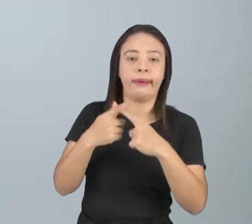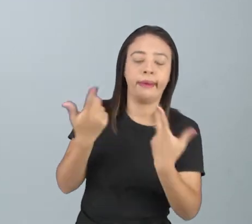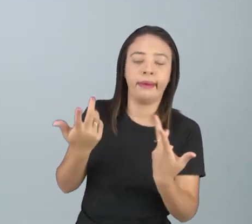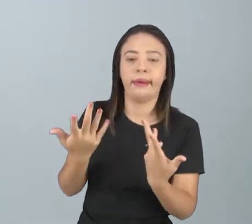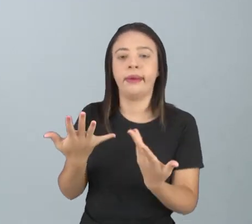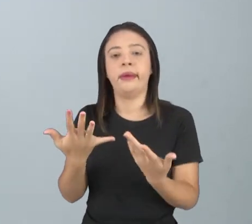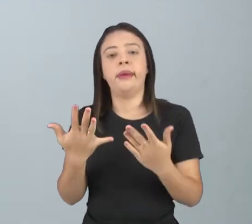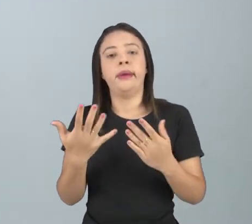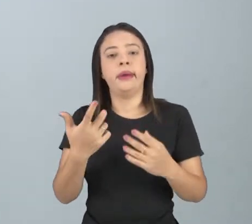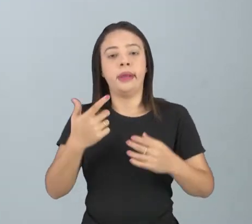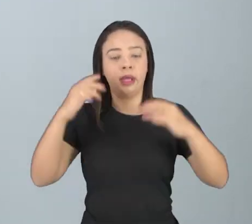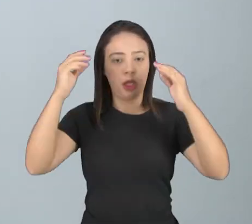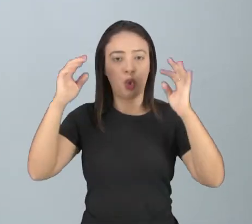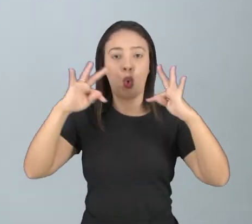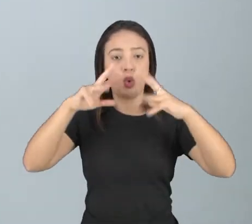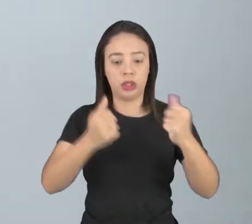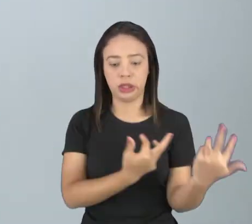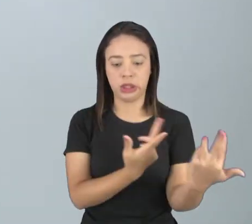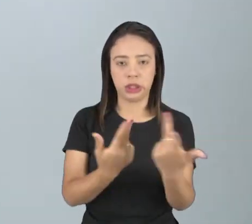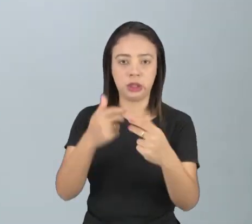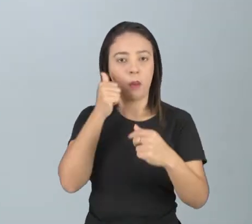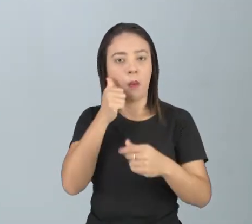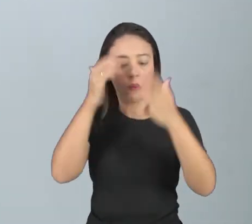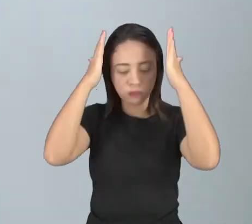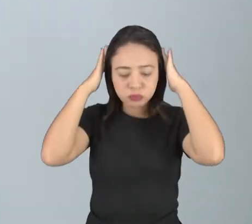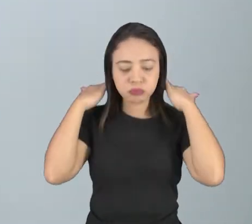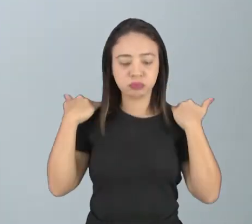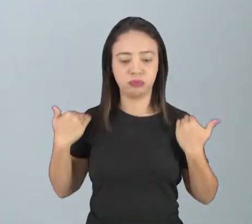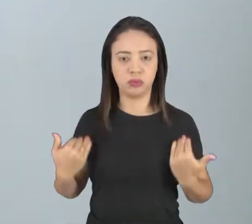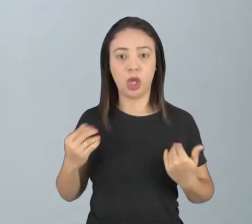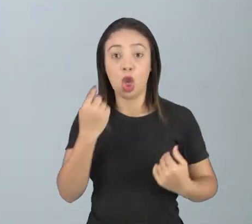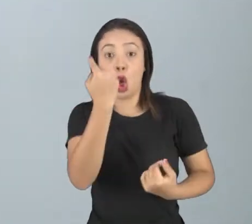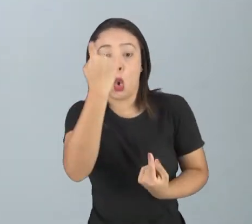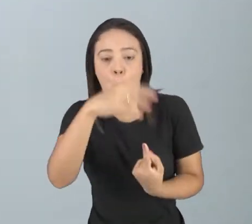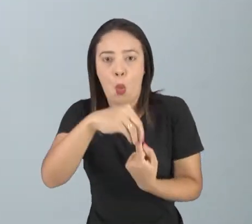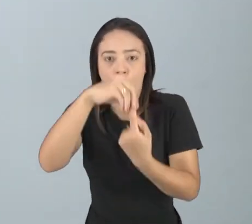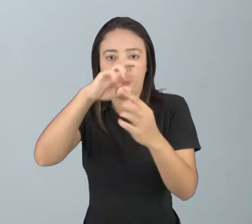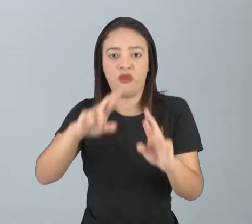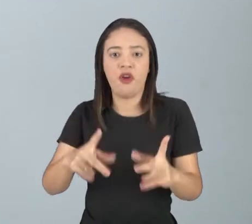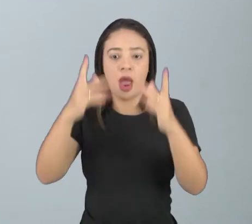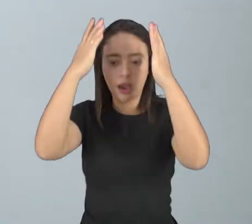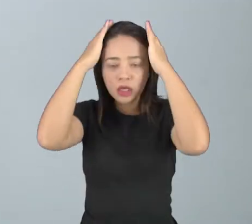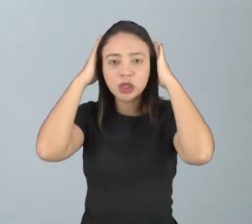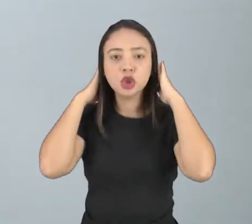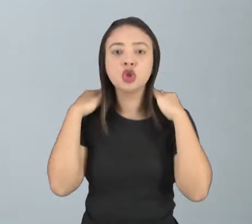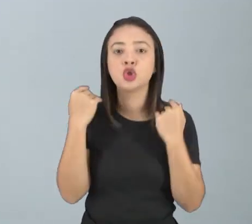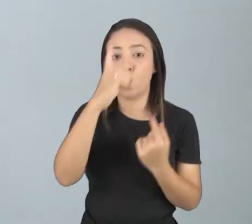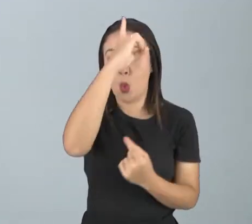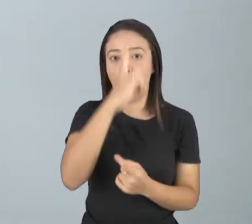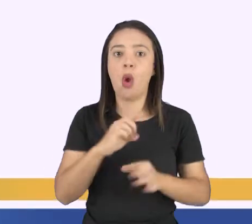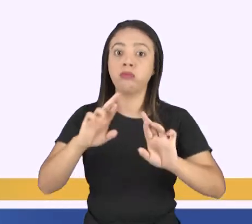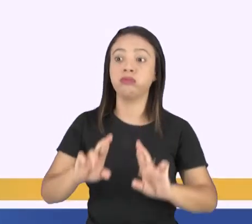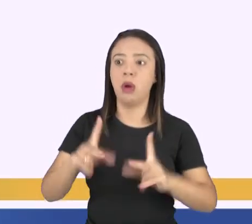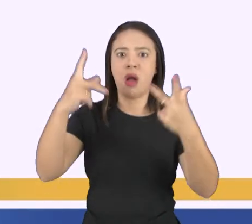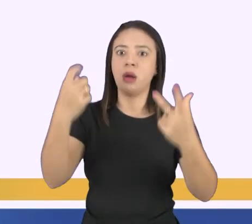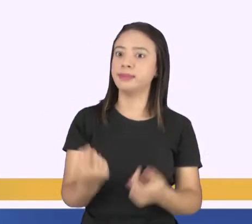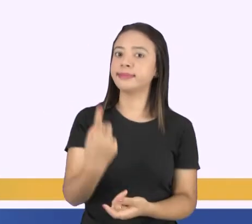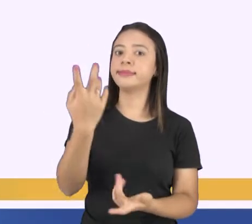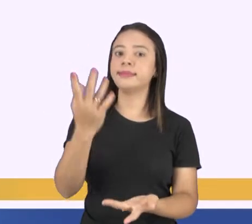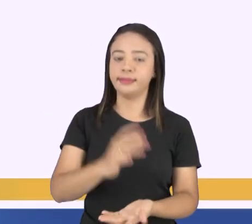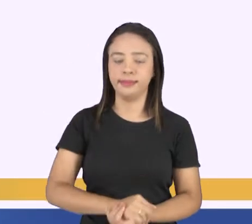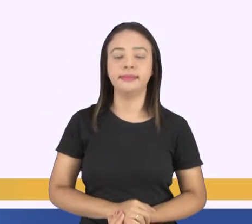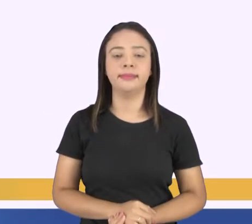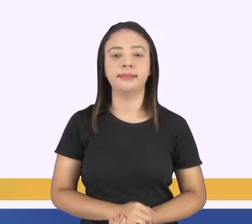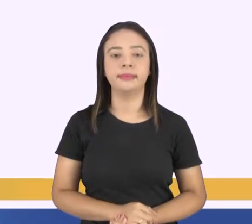ao questionamento, né. Então, às vezes você não se encontra em determinadas culturas bem identificado. O item 3,